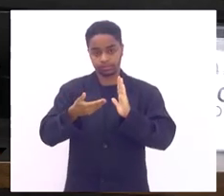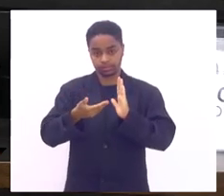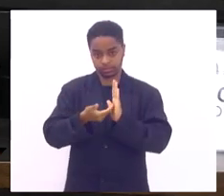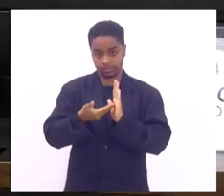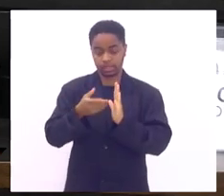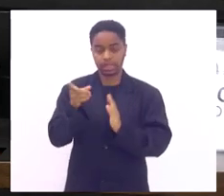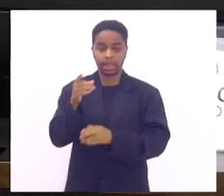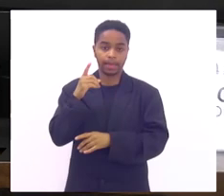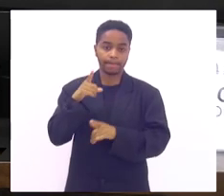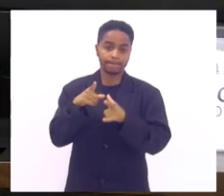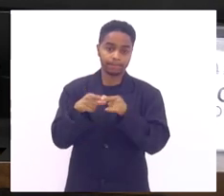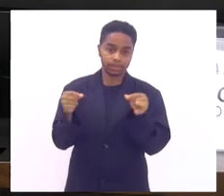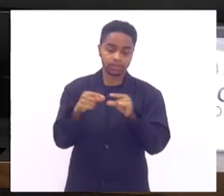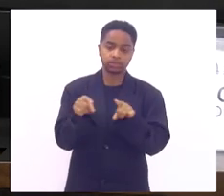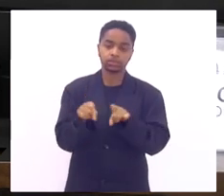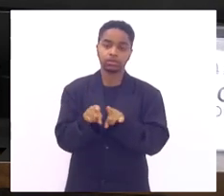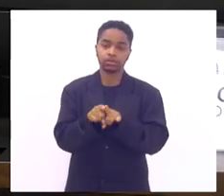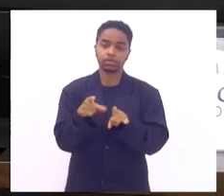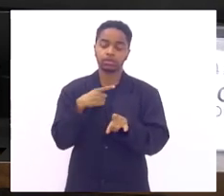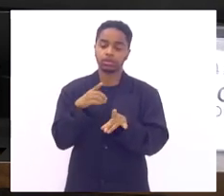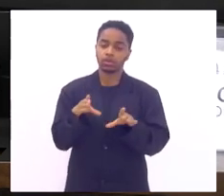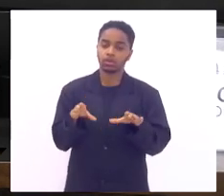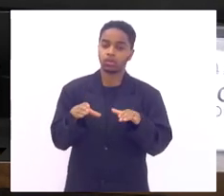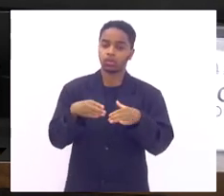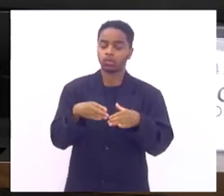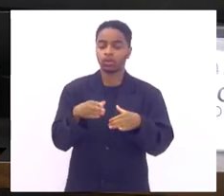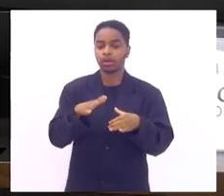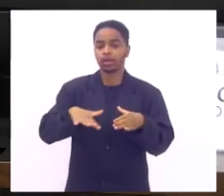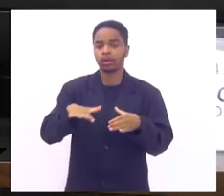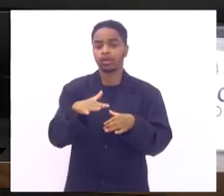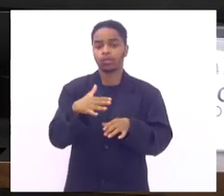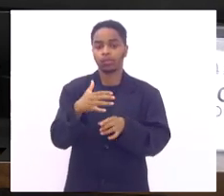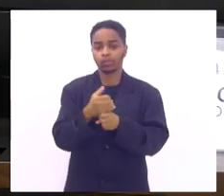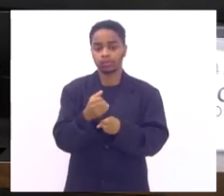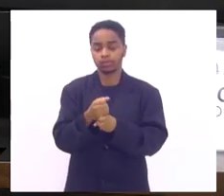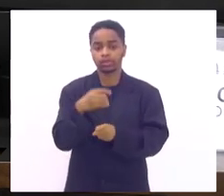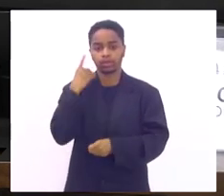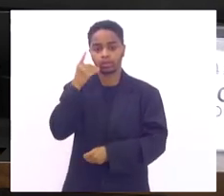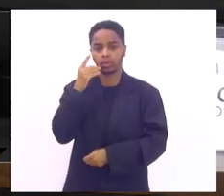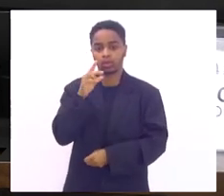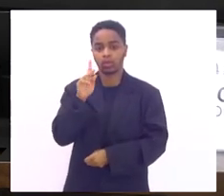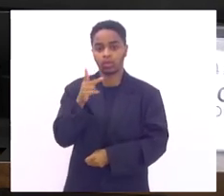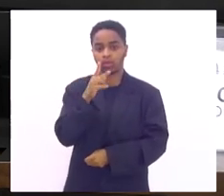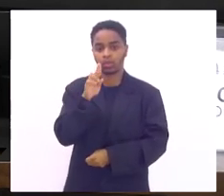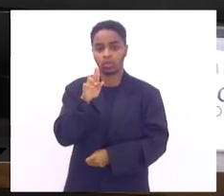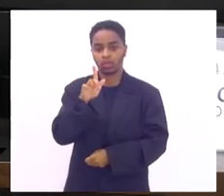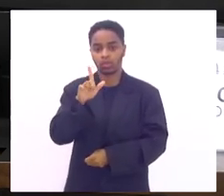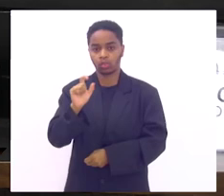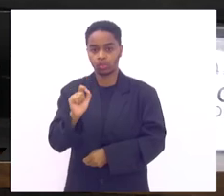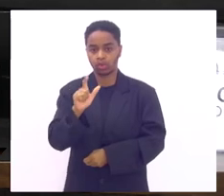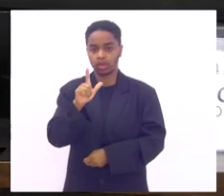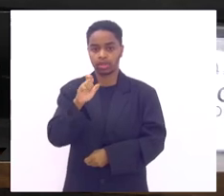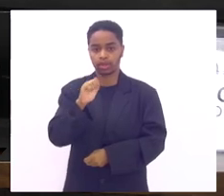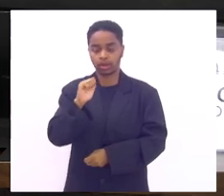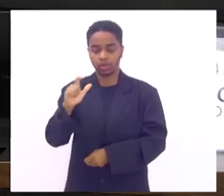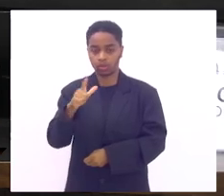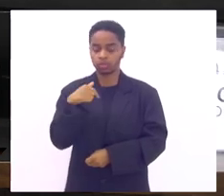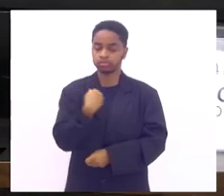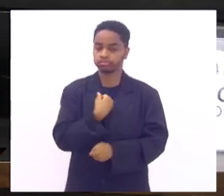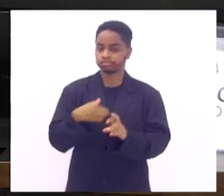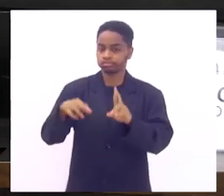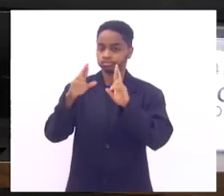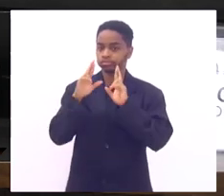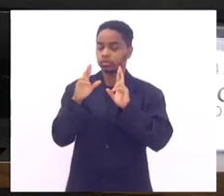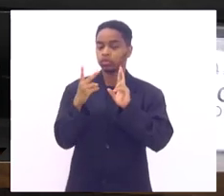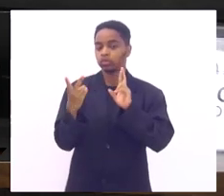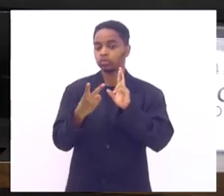de um outro grande amigo da classe contábil, que é o deputado Hugo Leal, e a gente espera que os dois caminhem juntos e a gente, em breve, tenha essas leis